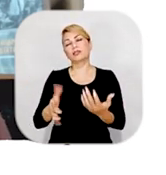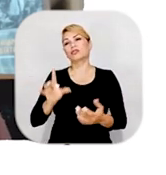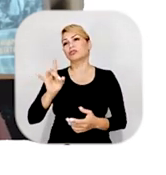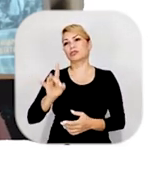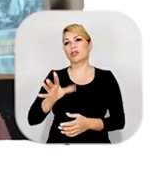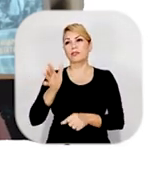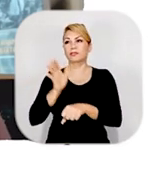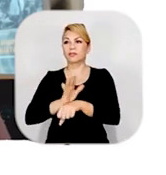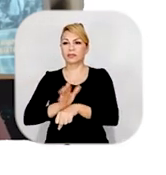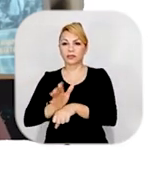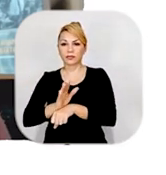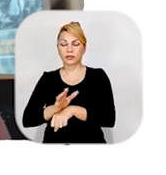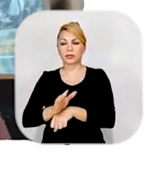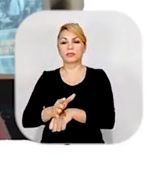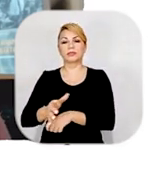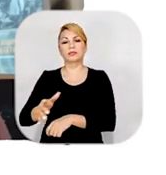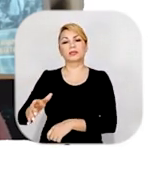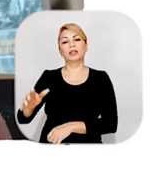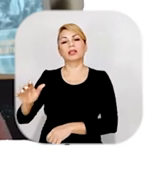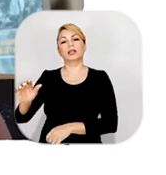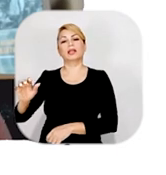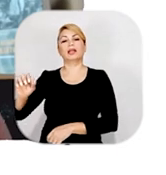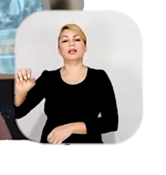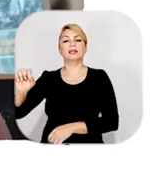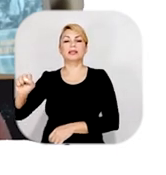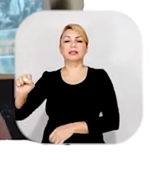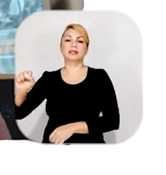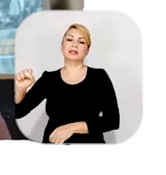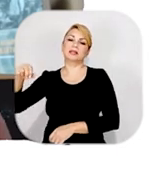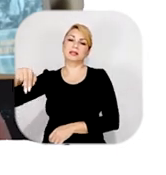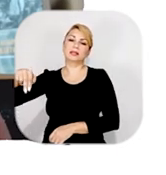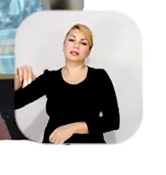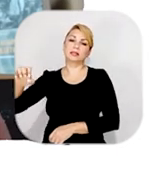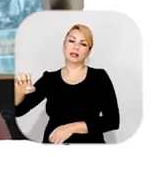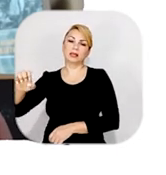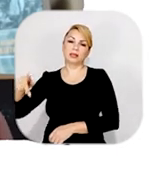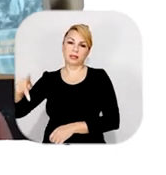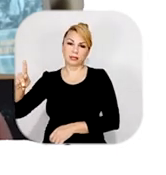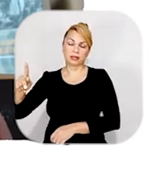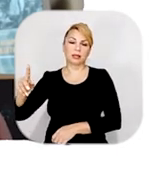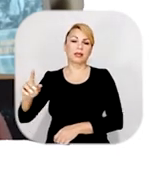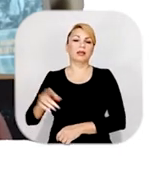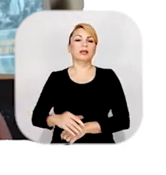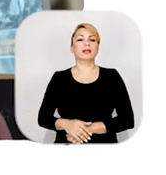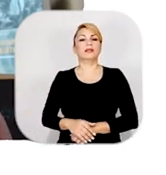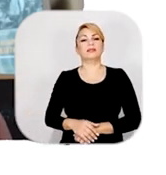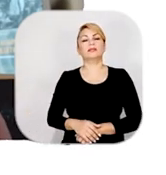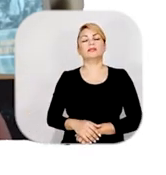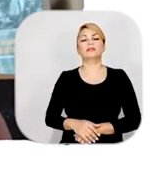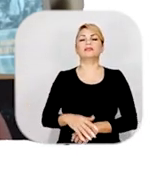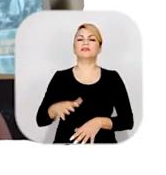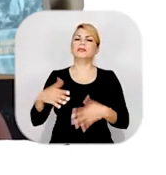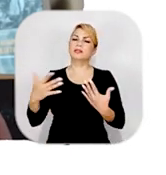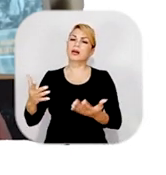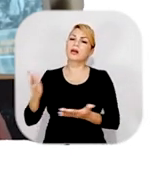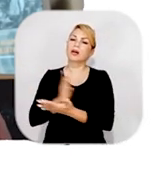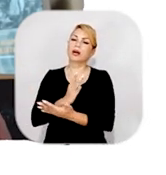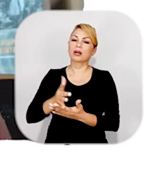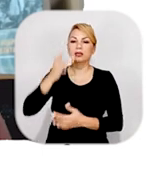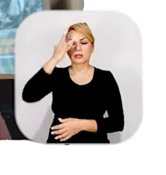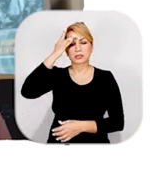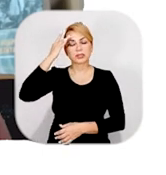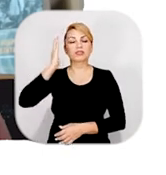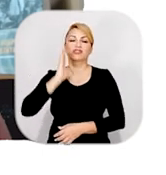tem todo esse outro material de vídeo e de algumas pessoas que já até faleceram, e pelo próprio envolvimento dela,